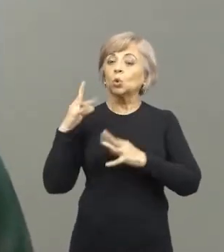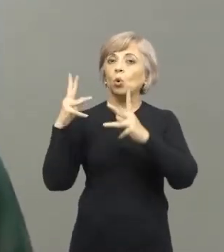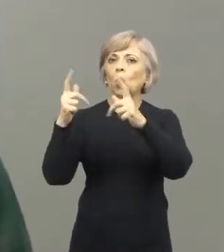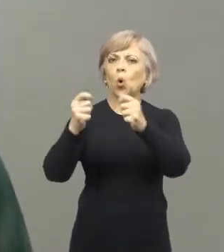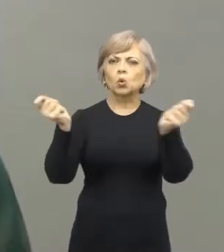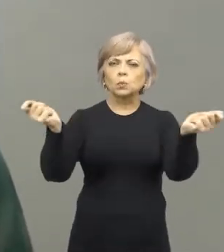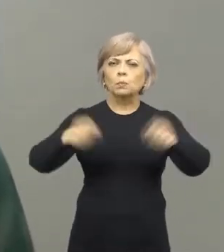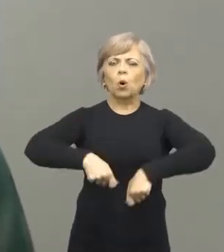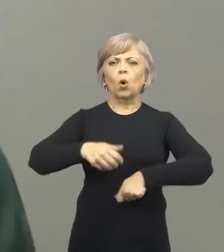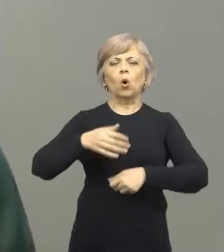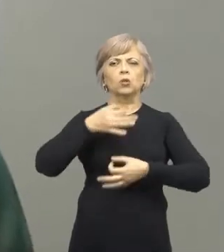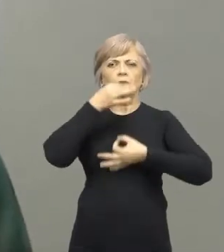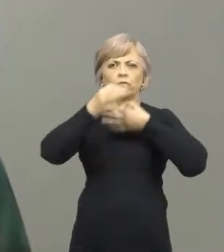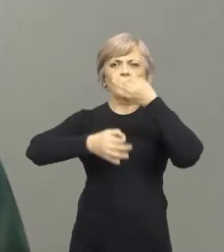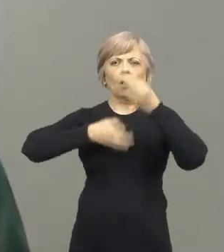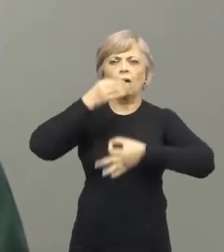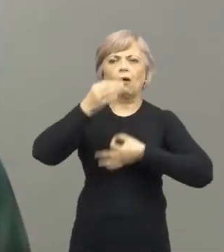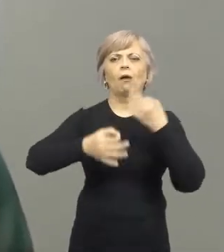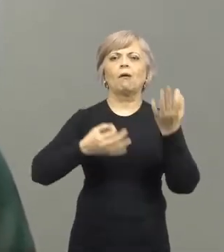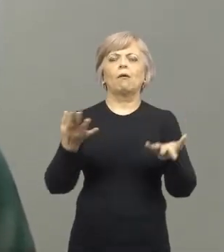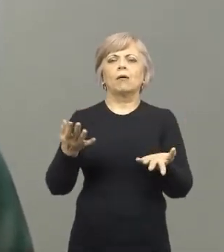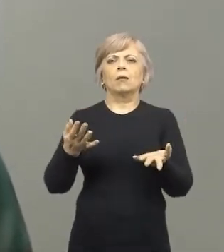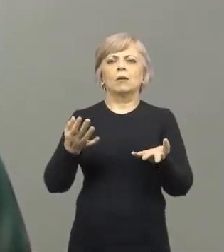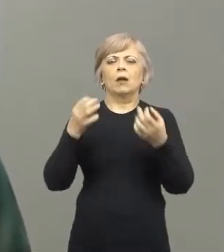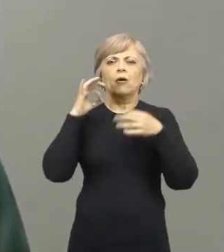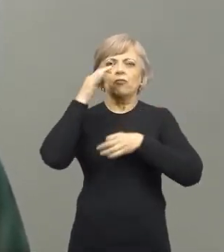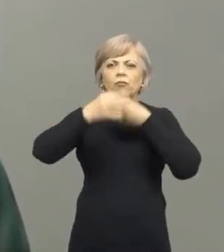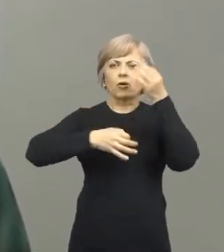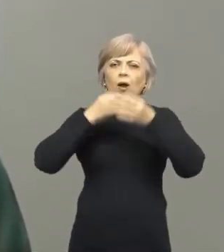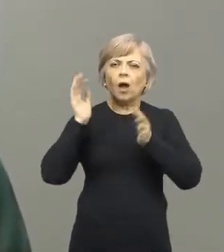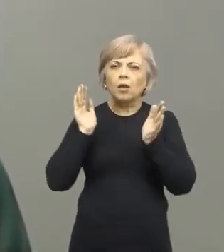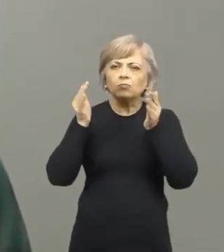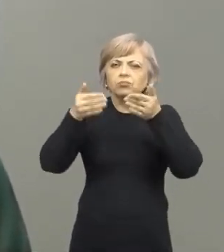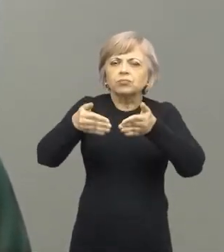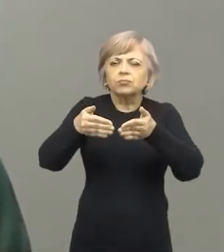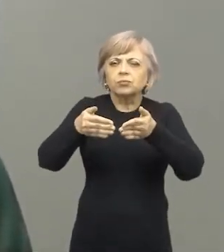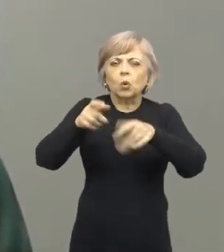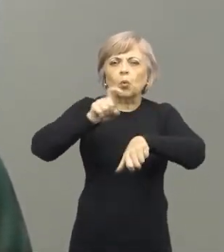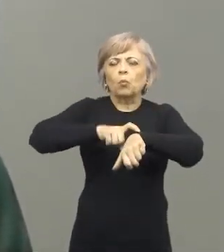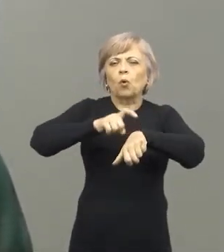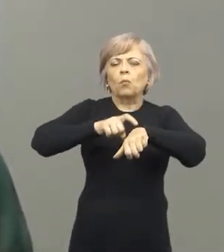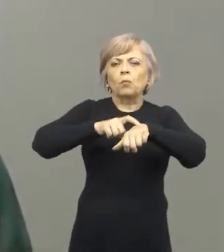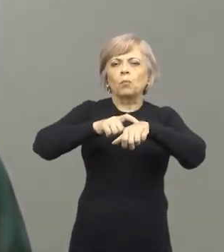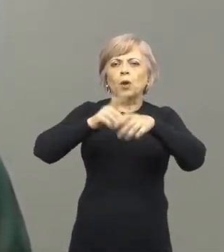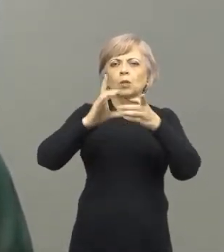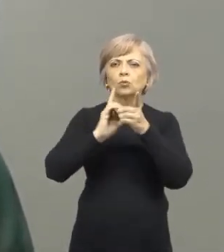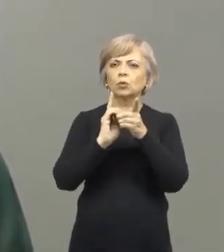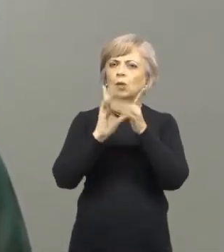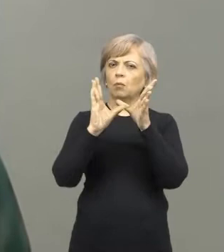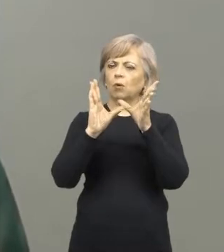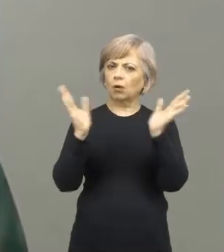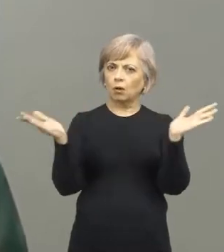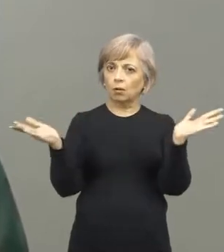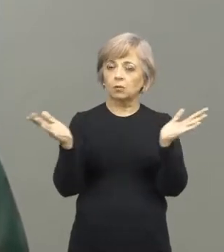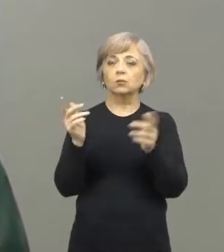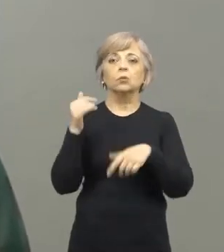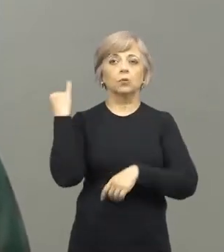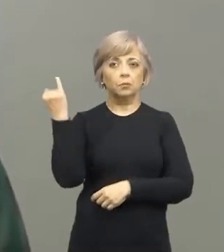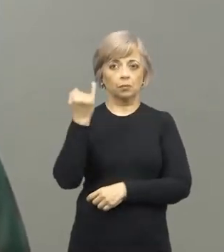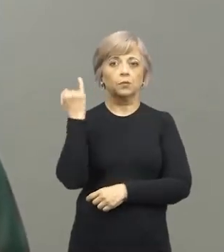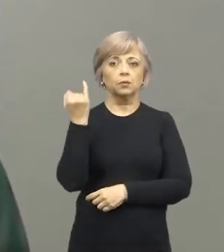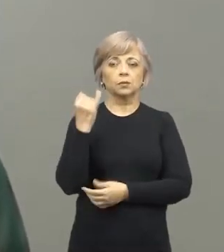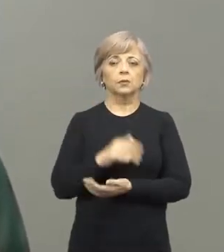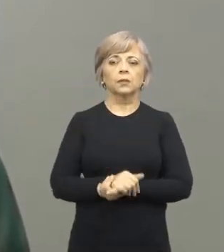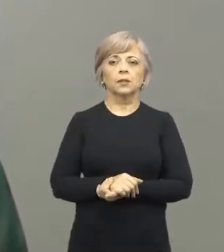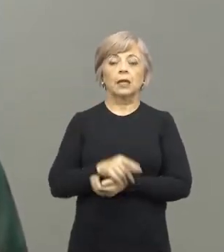oportunidade de falas distintas, num momento democrático assim muito, muito importante. Essa audiência pública